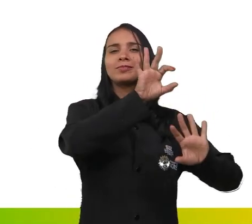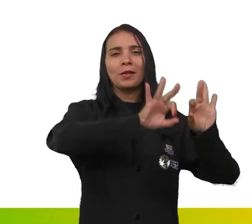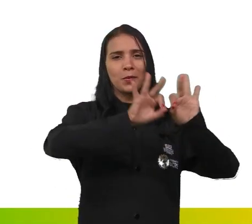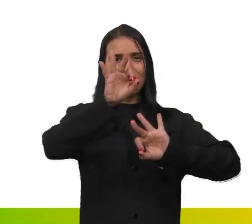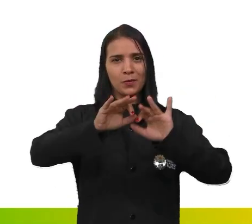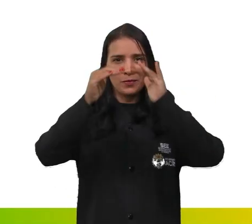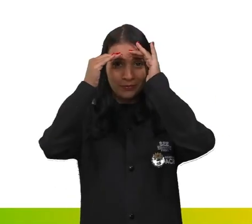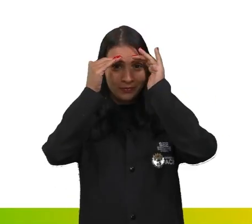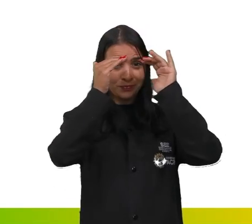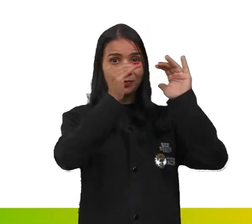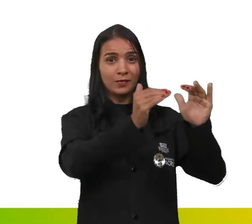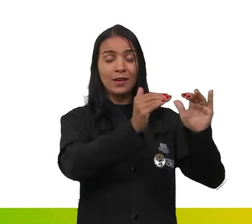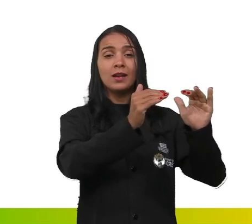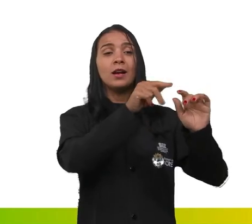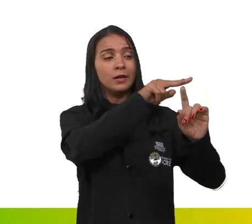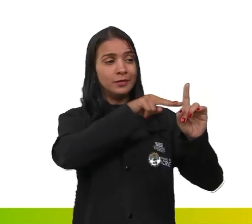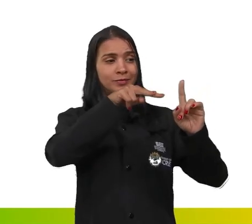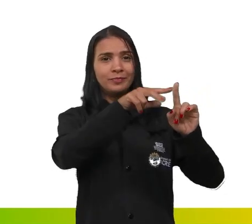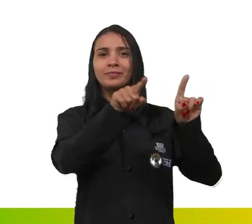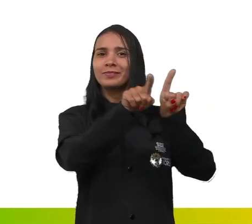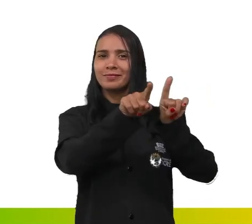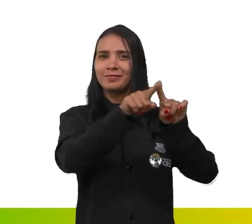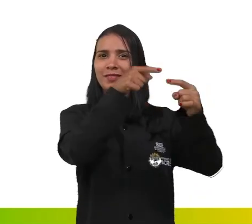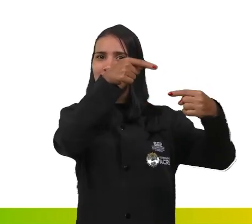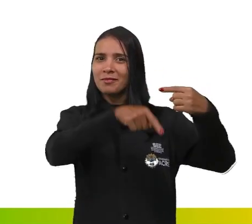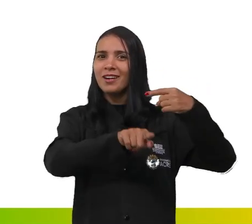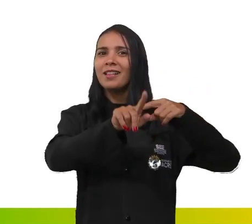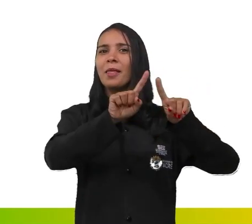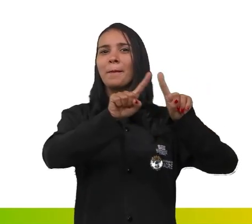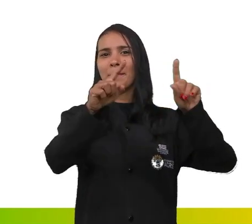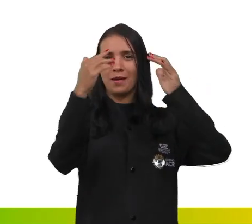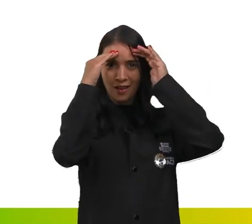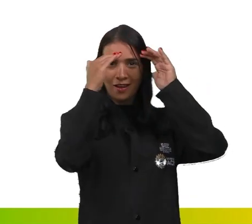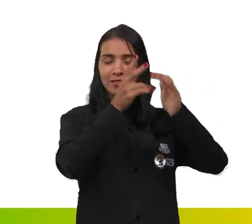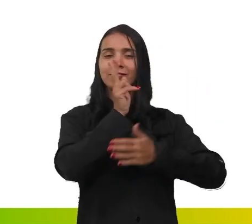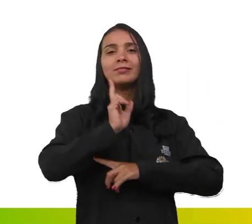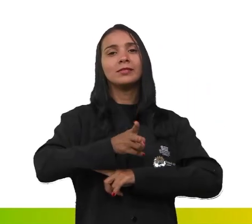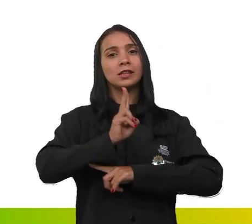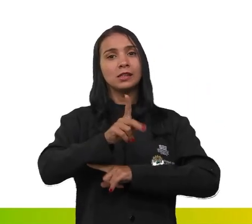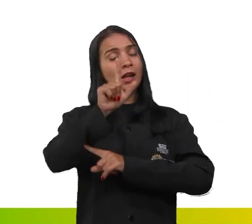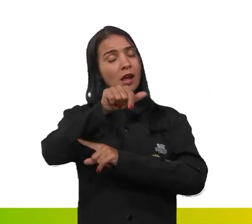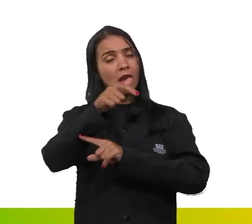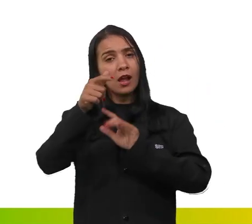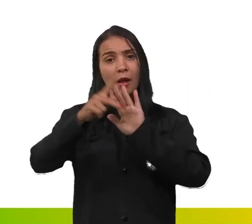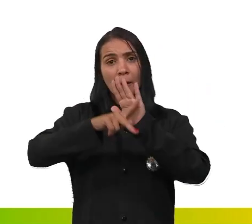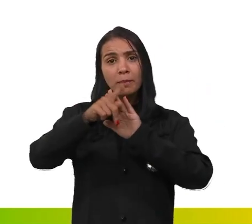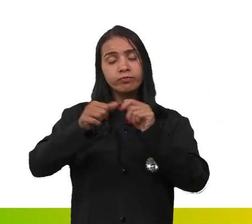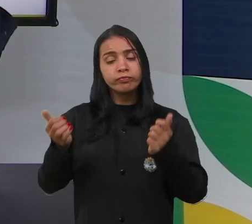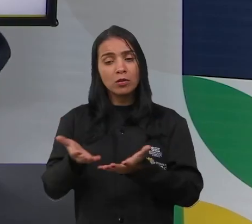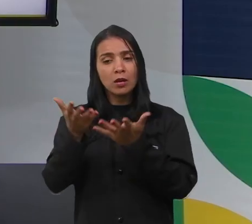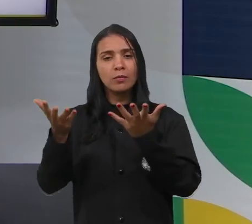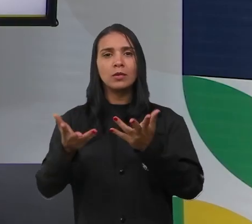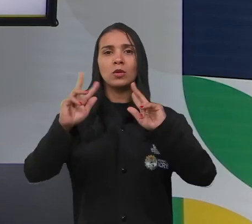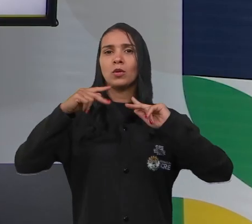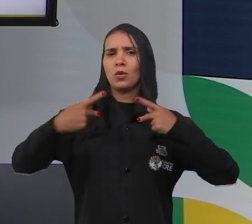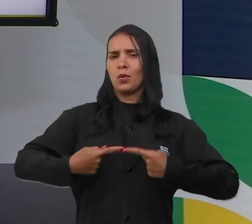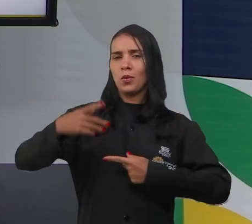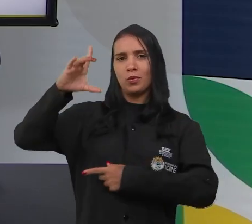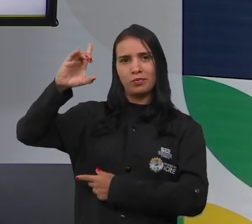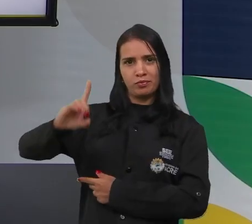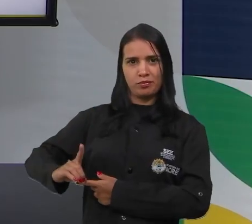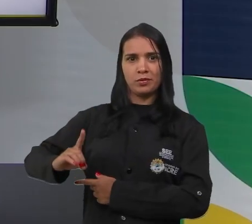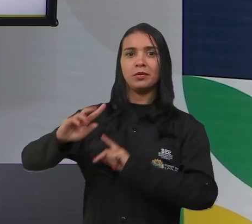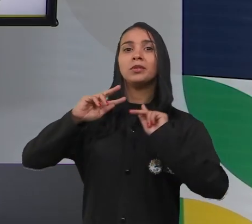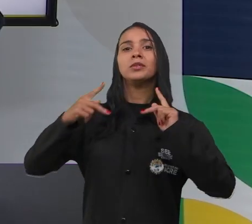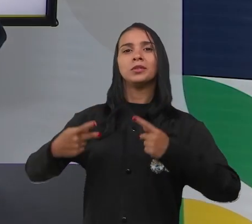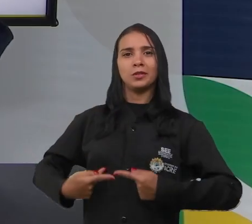respeitar diferentes pontos de vista são habilidades fundamentais para promover direitos humanos na vida cotidiana. Direitos humanos,